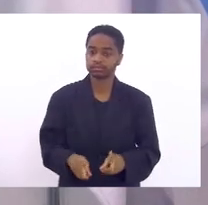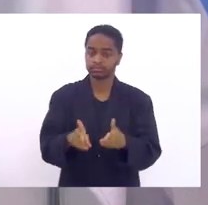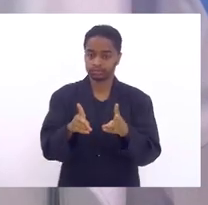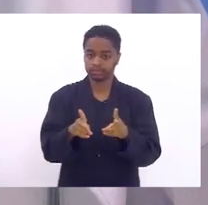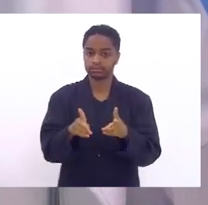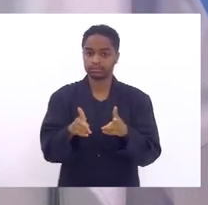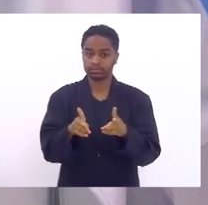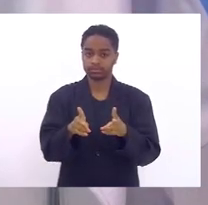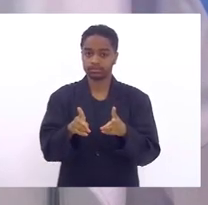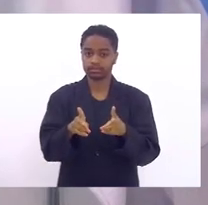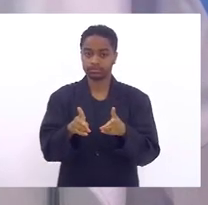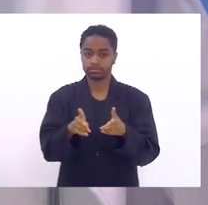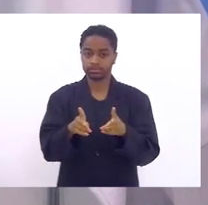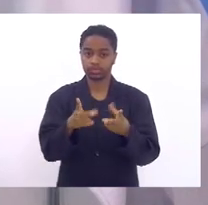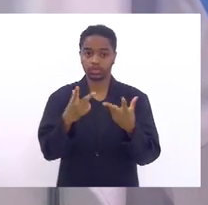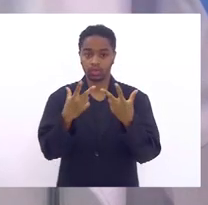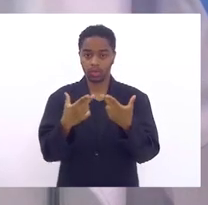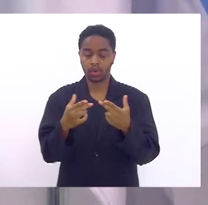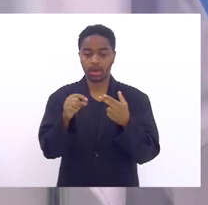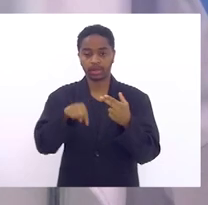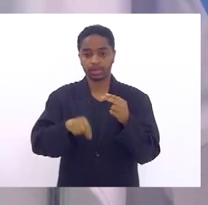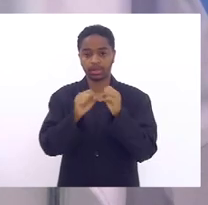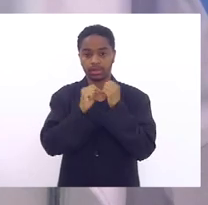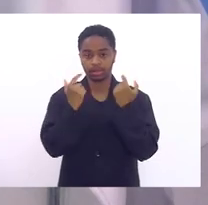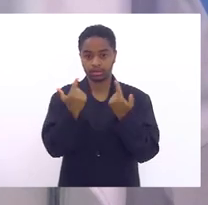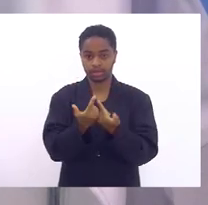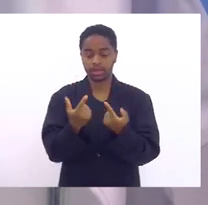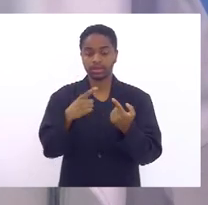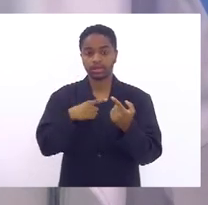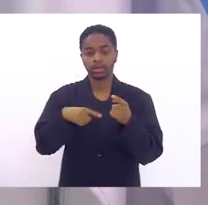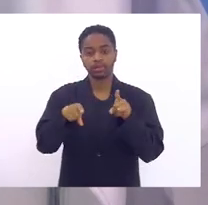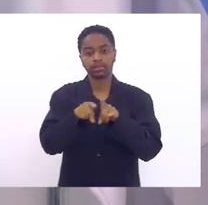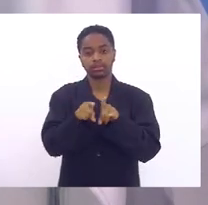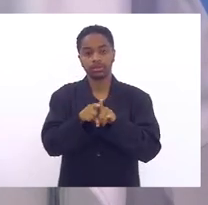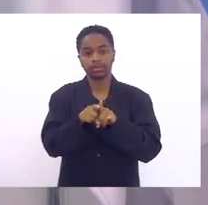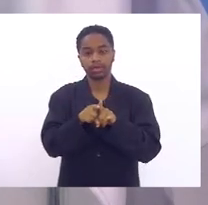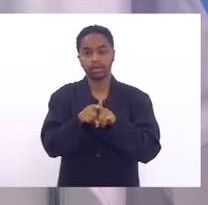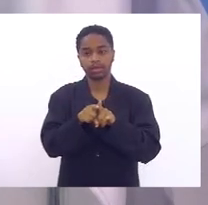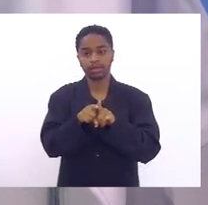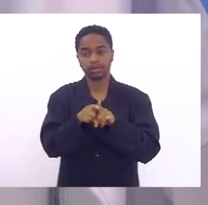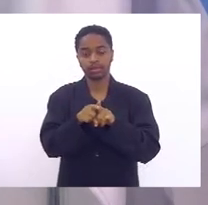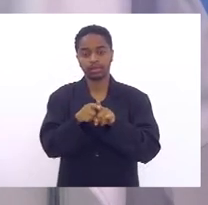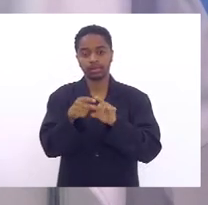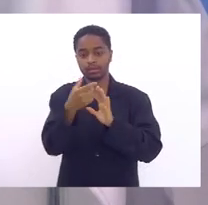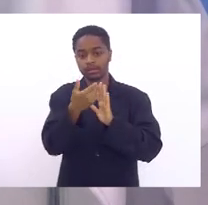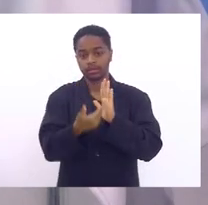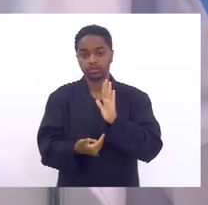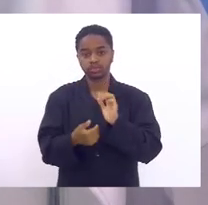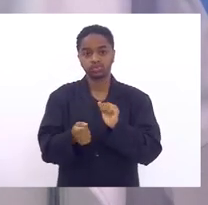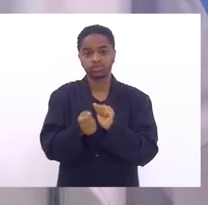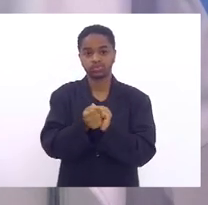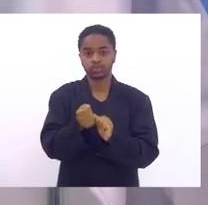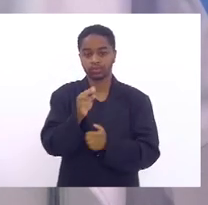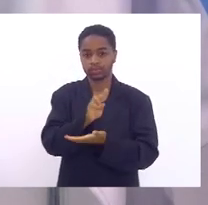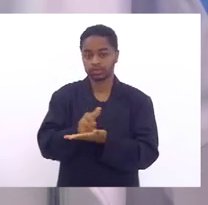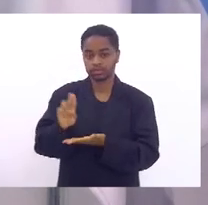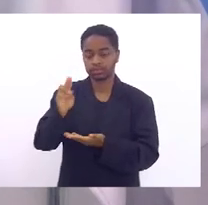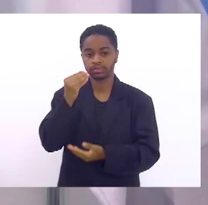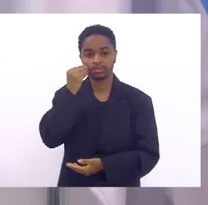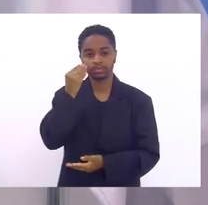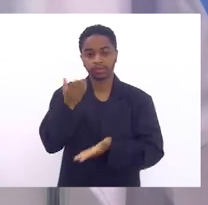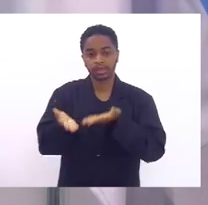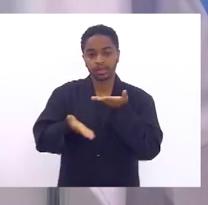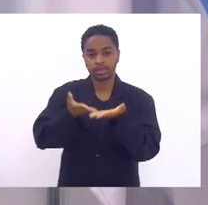eh como a da Assembleia Legislativa fazer uma relação né com a universidade para os